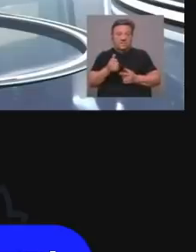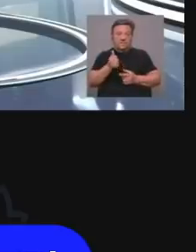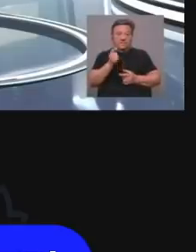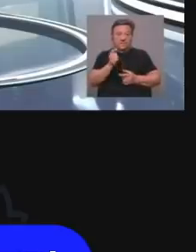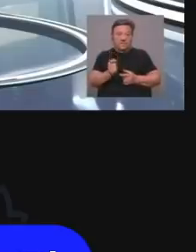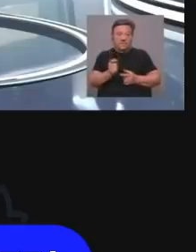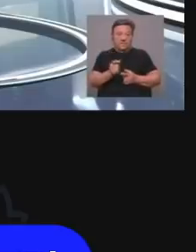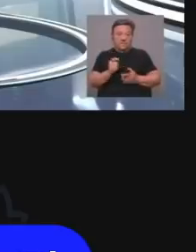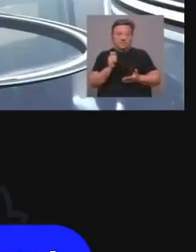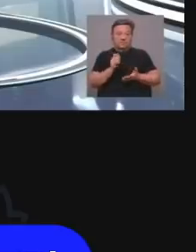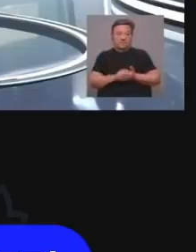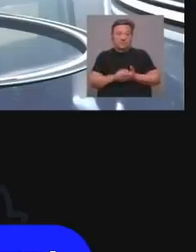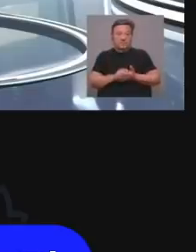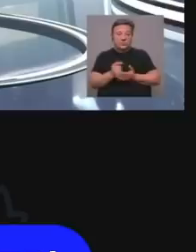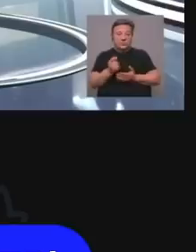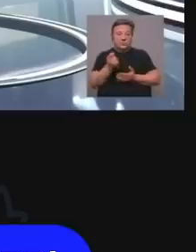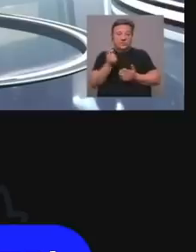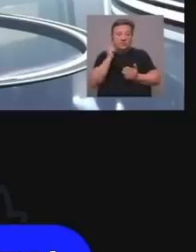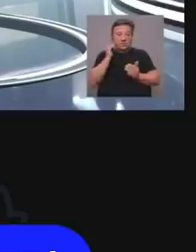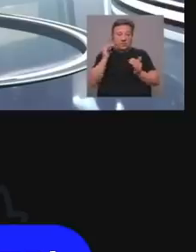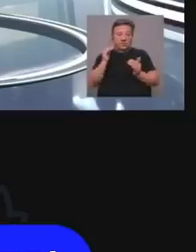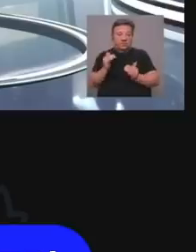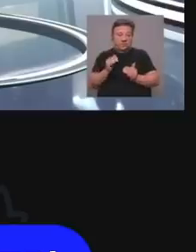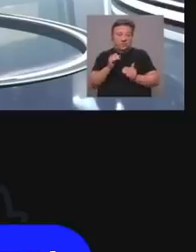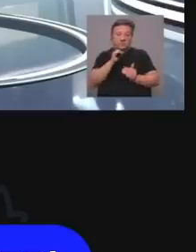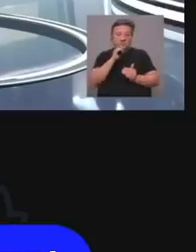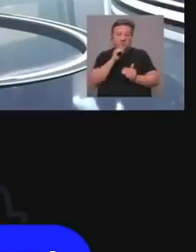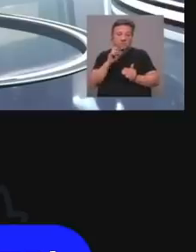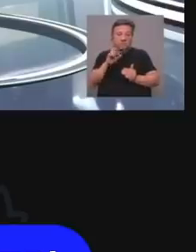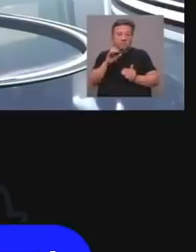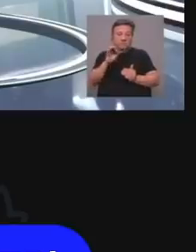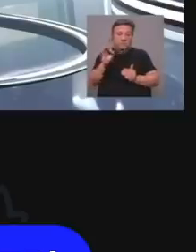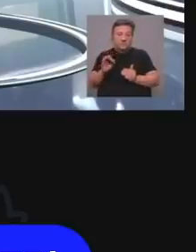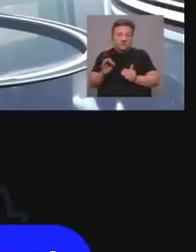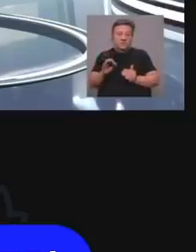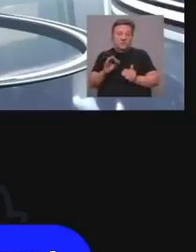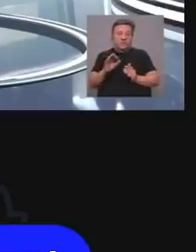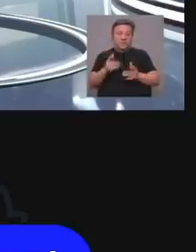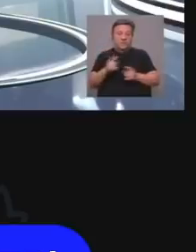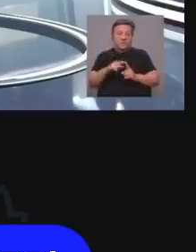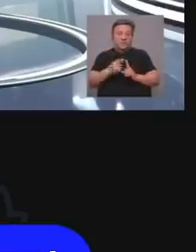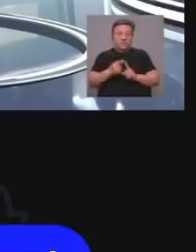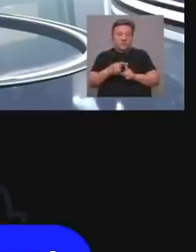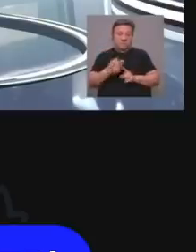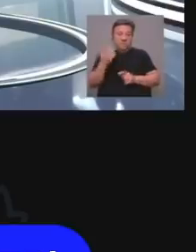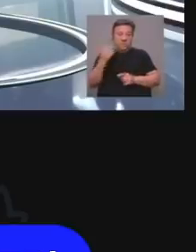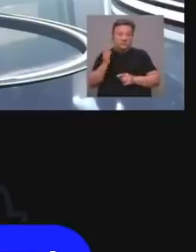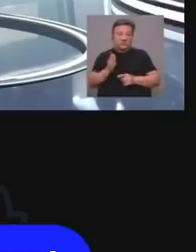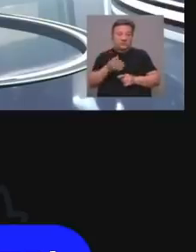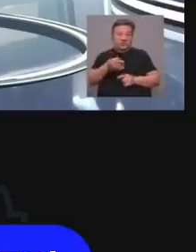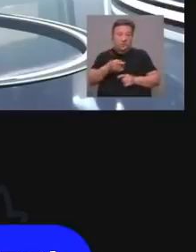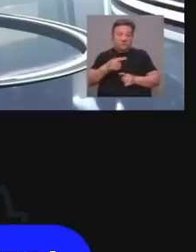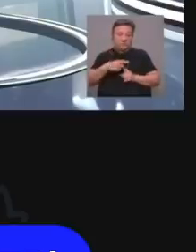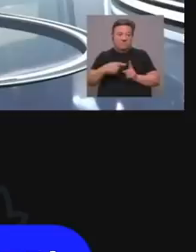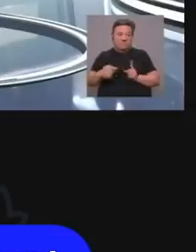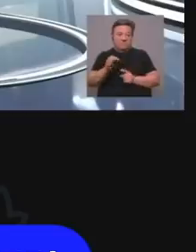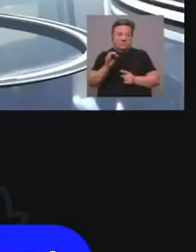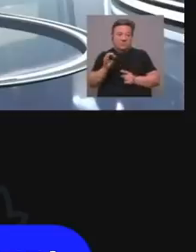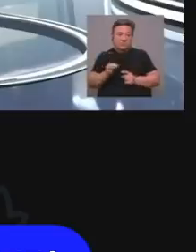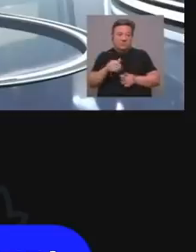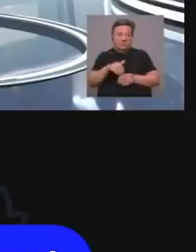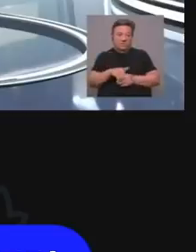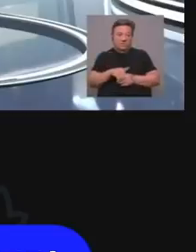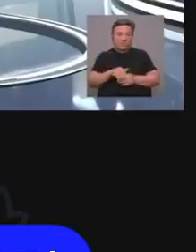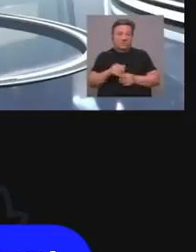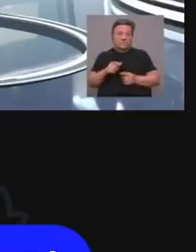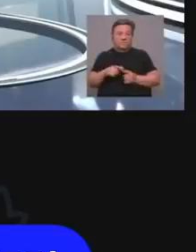o Costa o dom de mentir descaradamente lhe enganar o povo o povo a saber que está ser enganado e continua